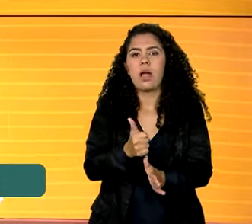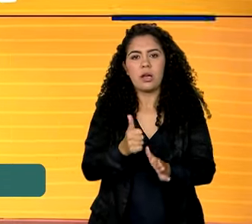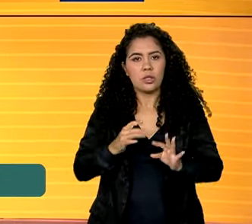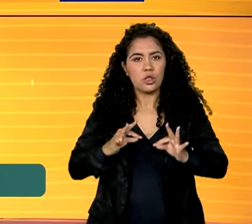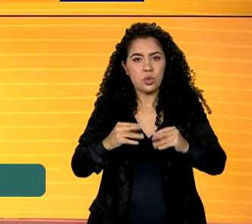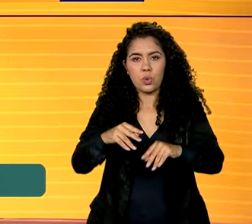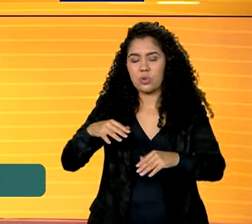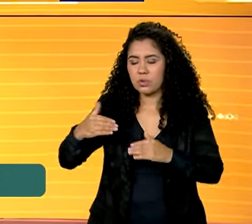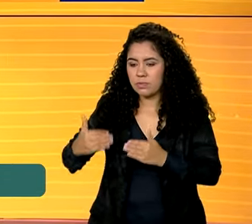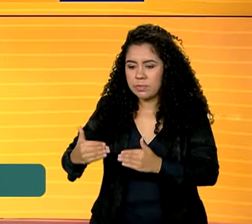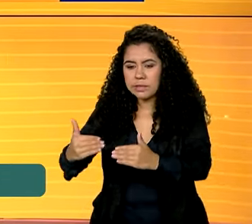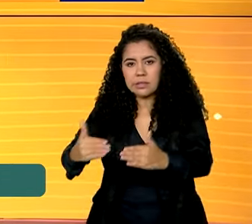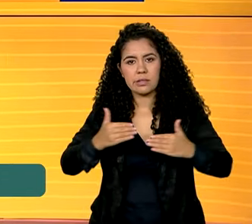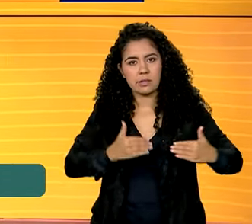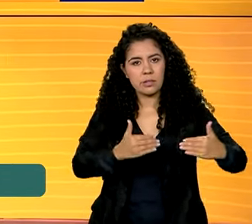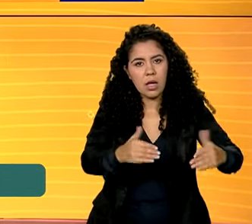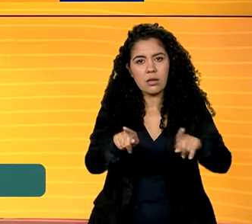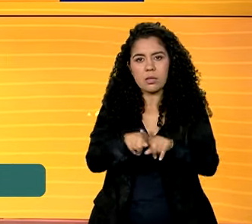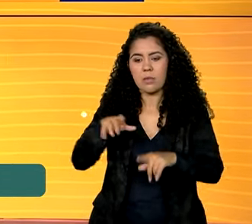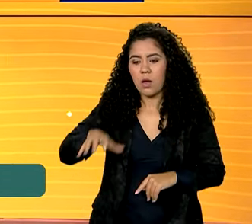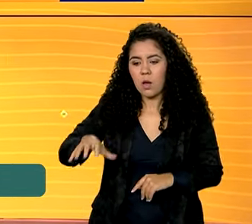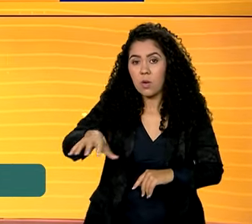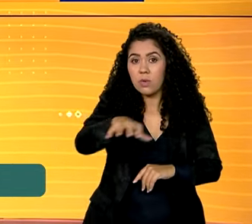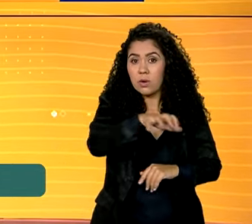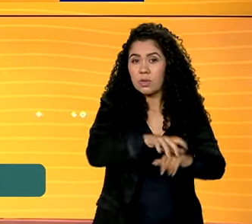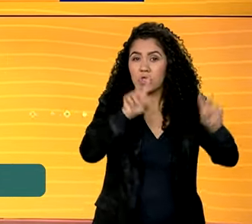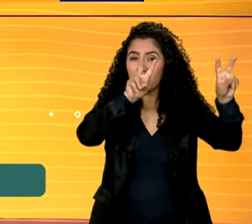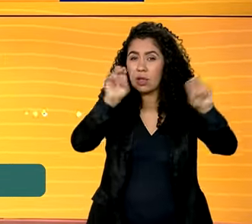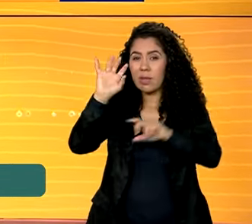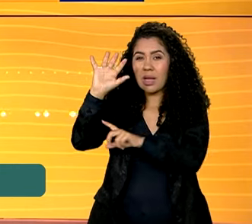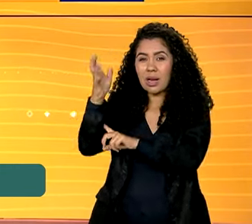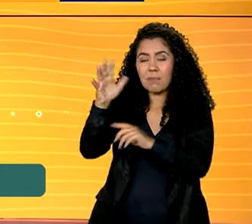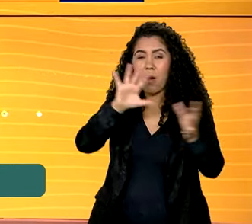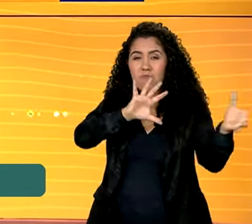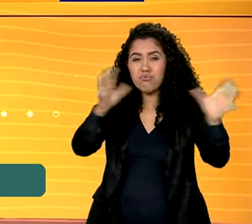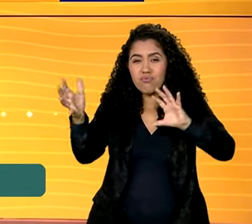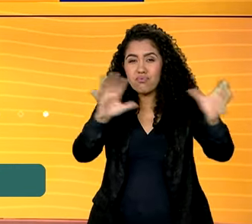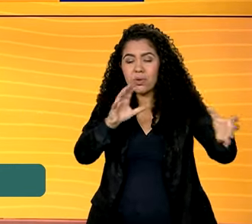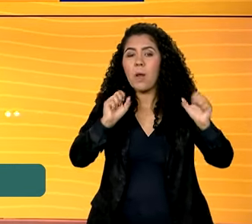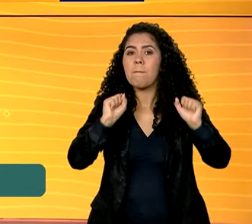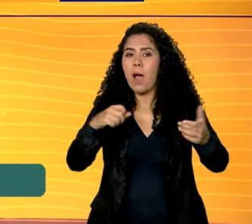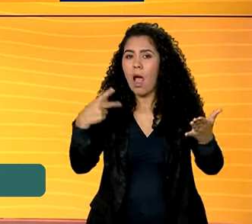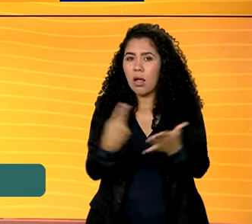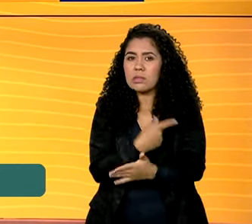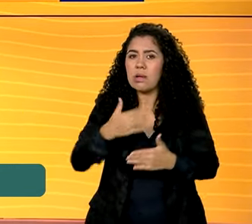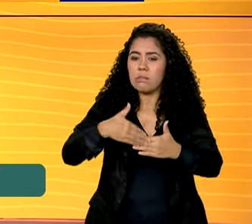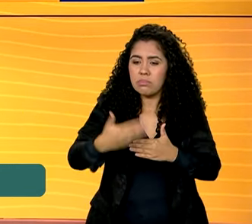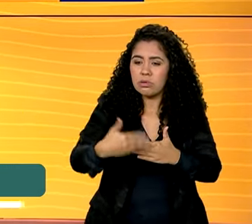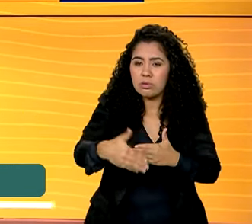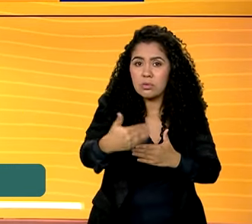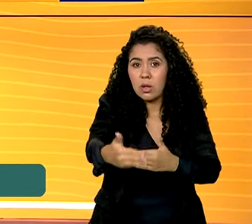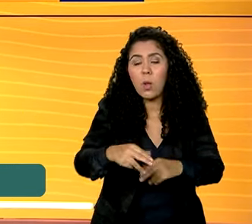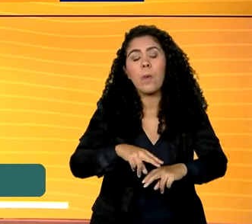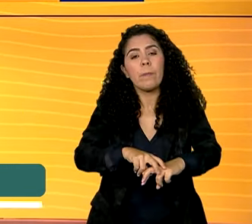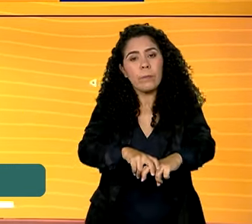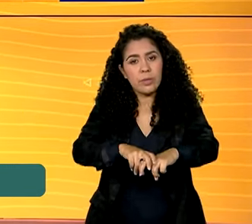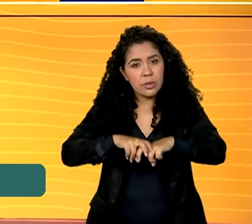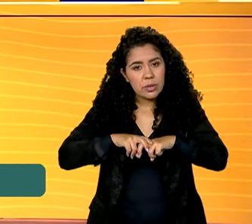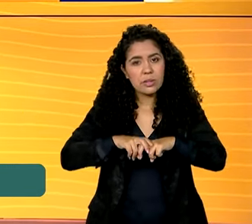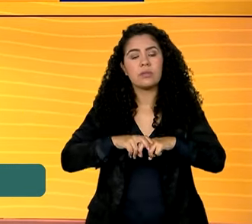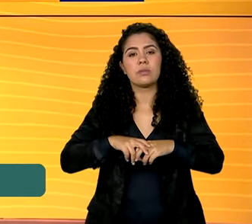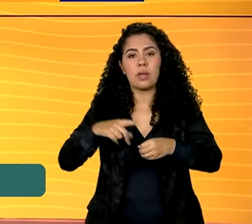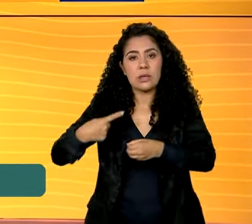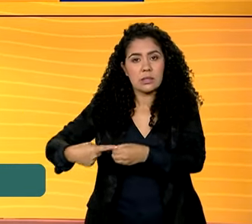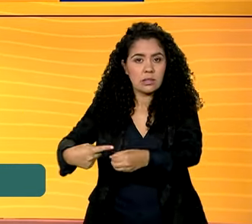eventos climáticos, como os registrados no Rio Grande do Sul, vão ser cada vez mais frequentes. Por isso, as cidades precisam